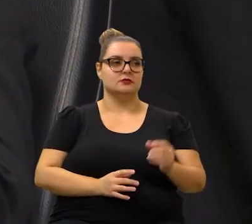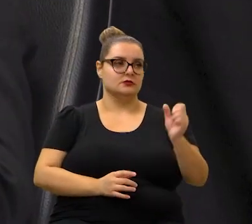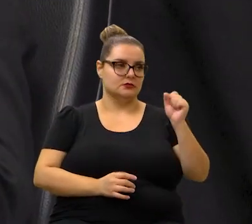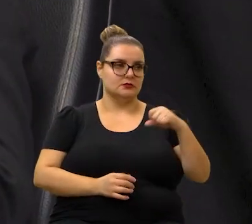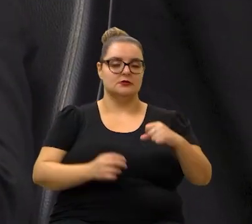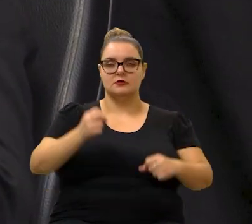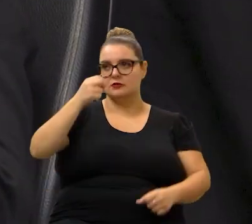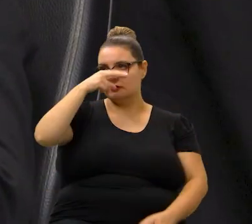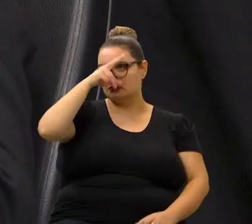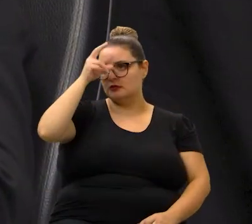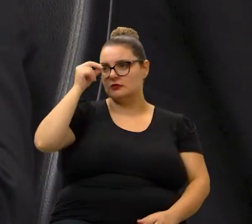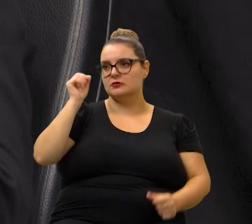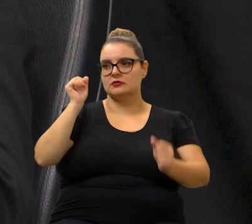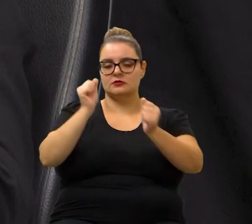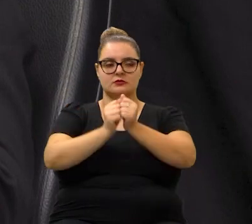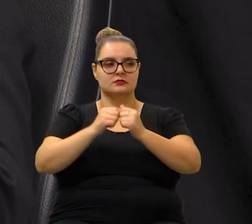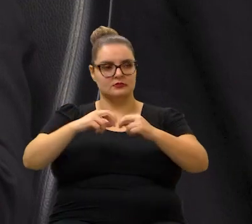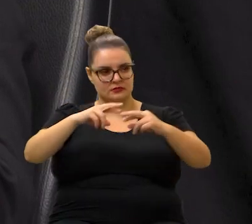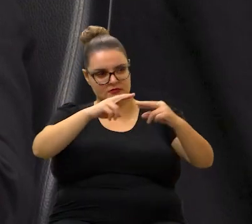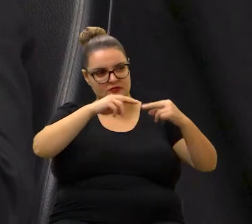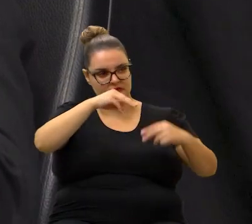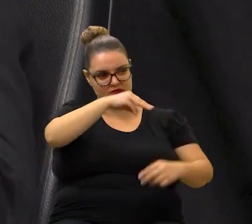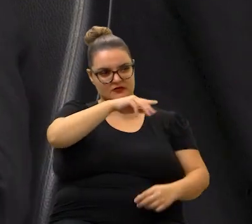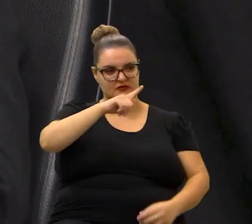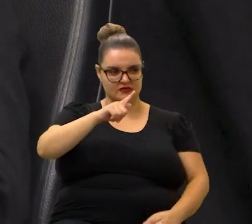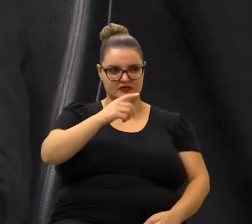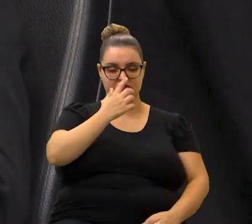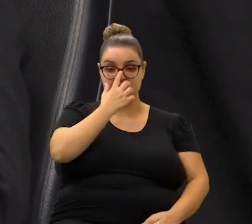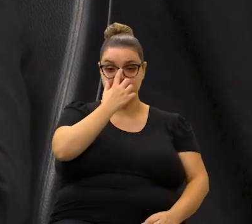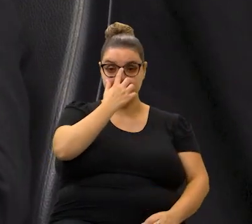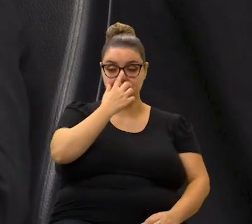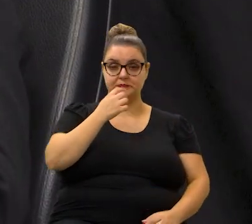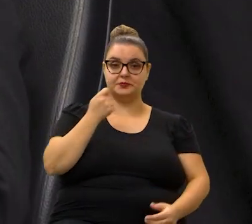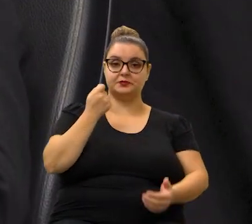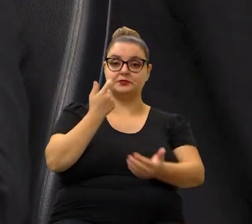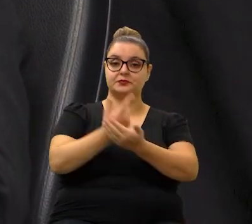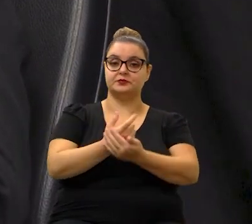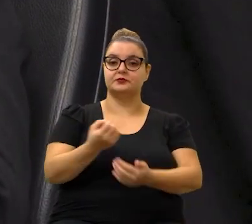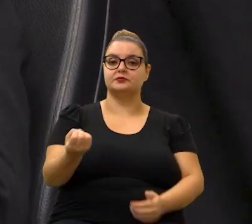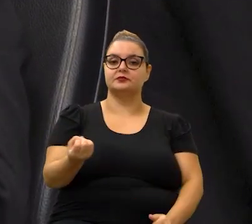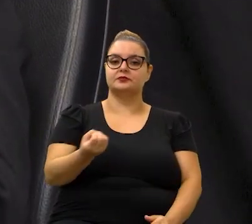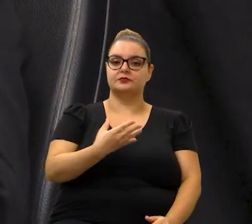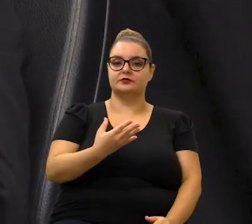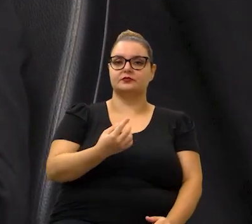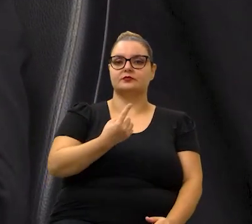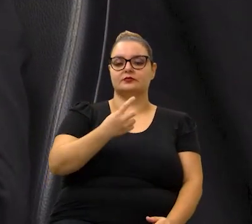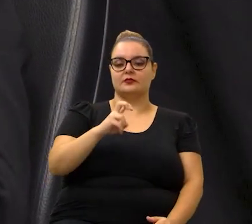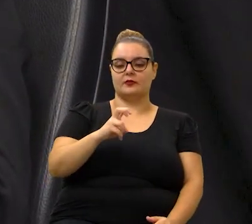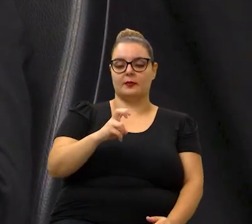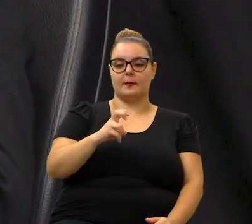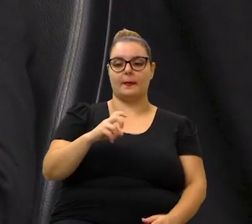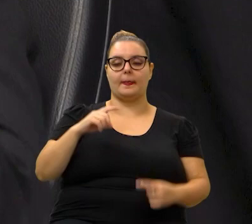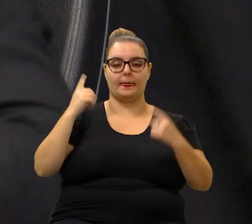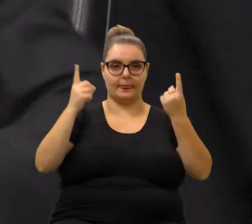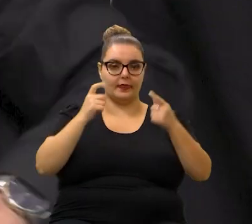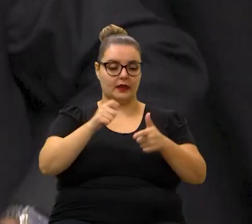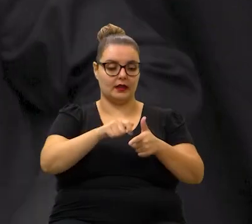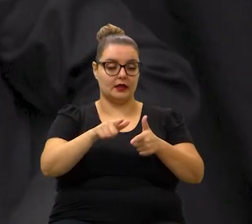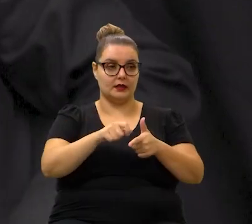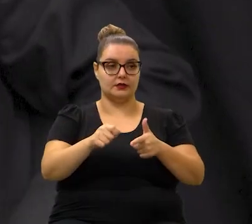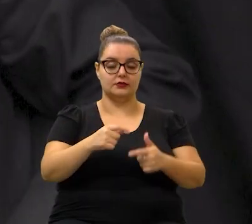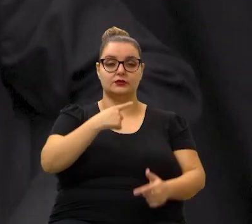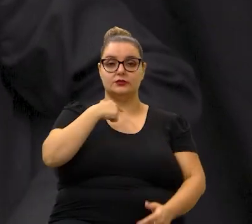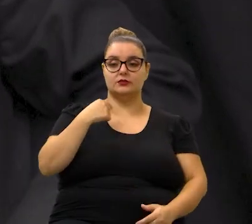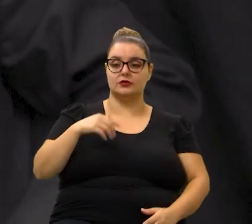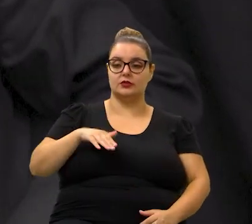o prefeito né junto com a rede maruga eles adquiriram essas 15 novas ambulâncias alugadas que tem um prazo